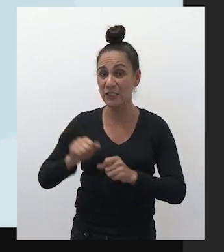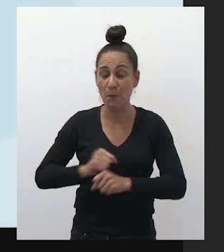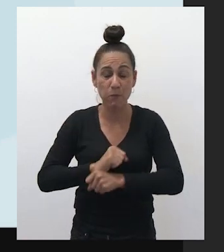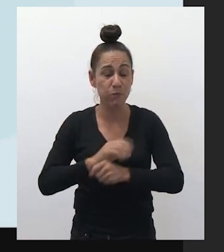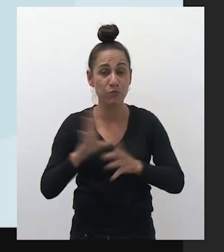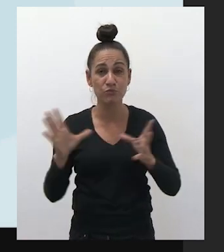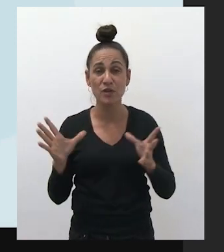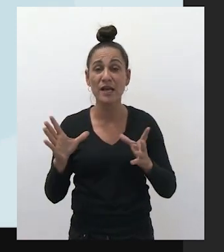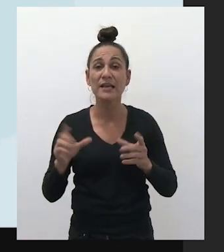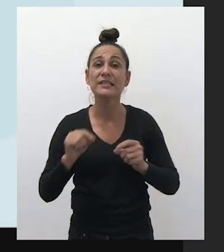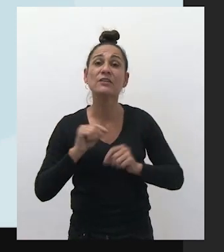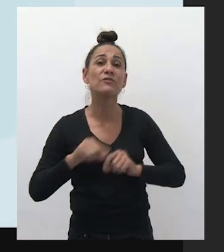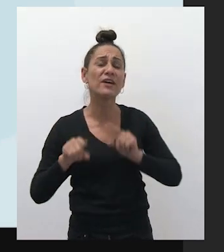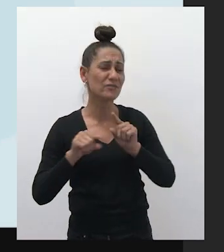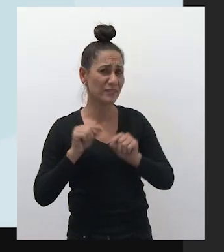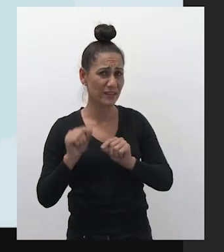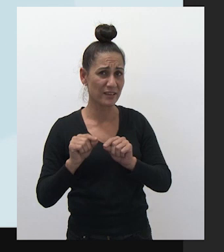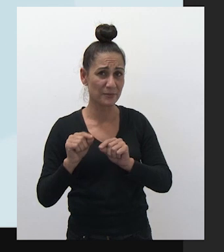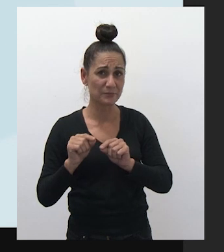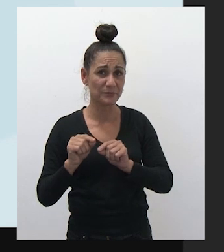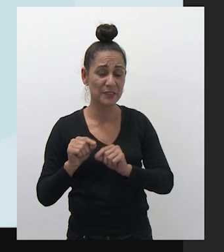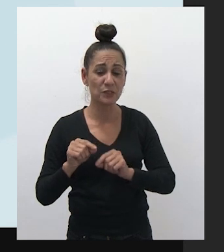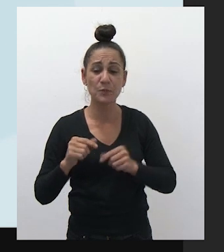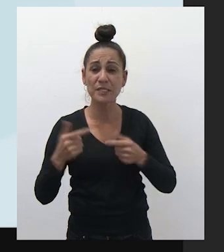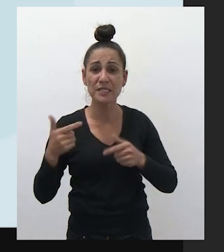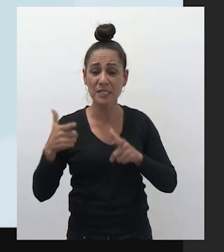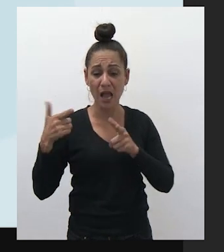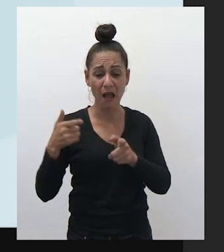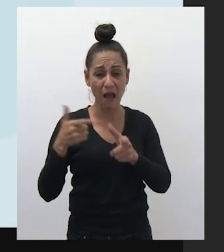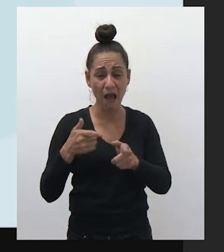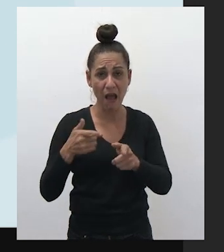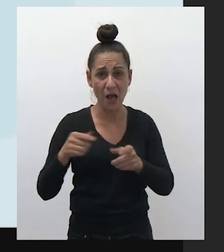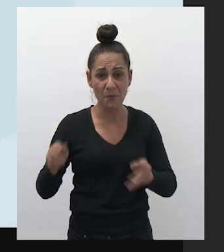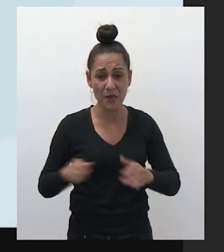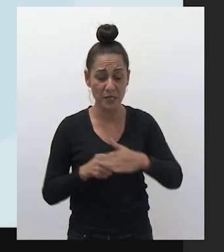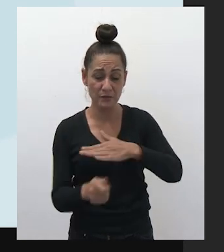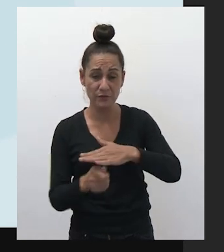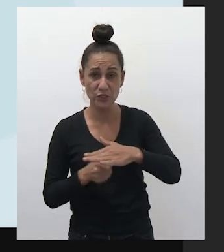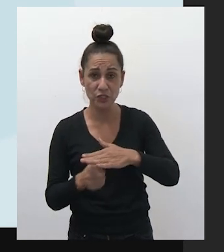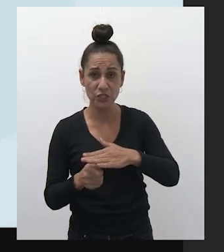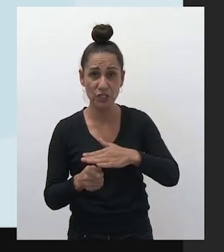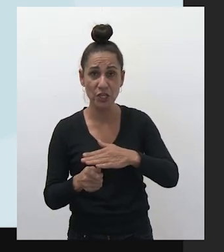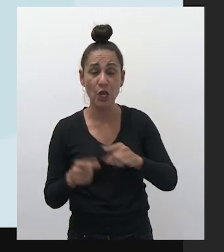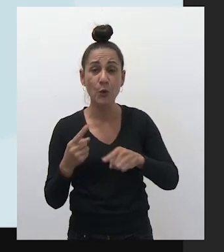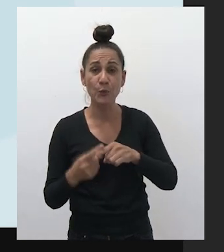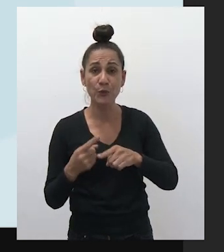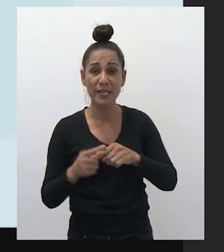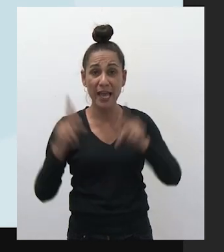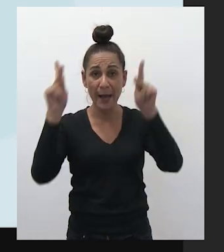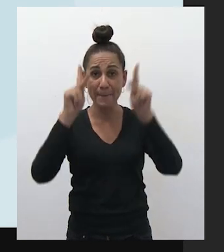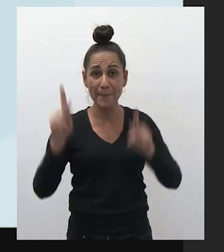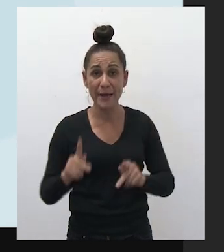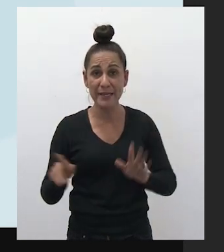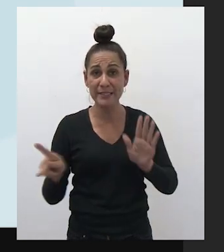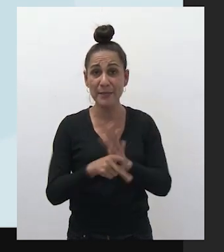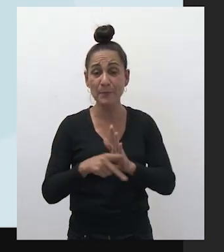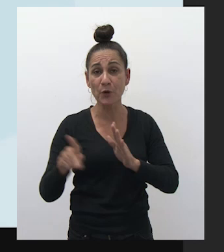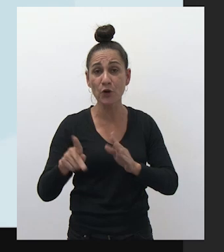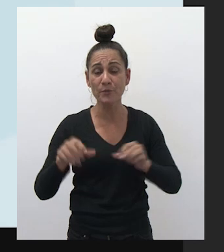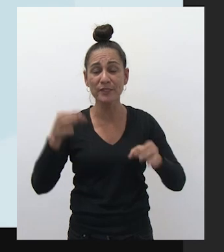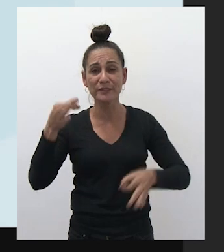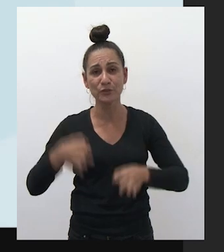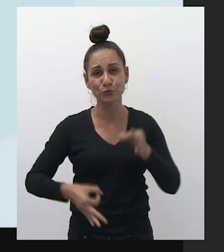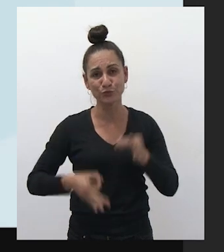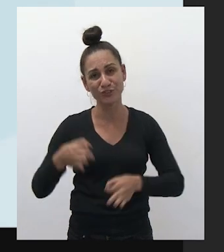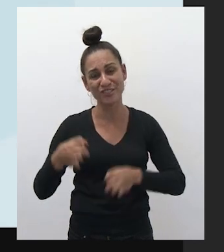São João 23 fala o seguinte, não adianta investir em armamento. Essa paz, ela só vai vir da justiça. E